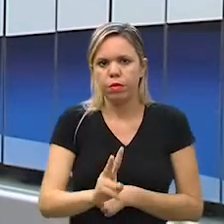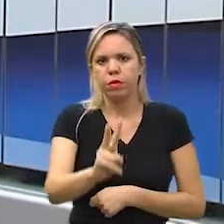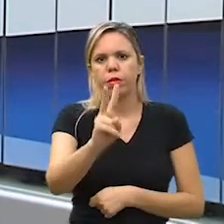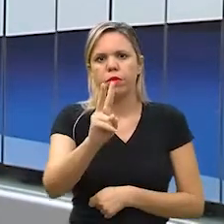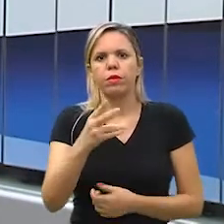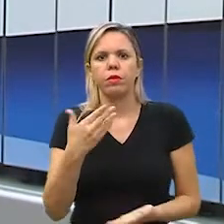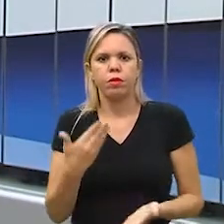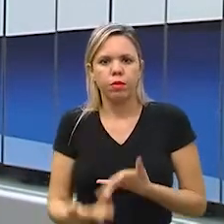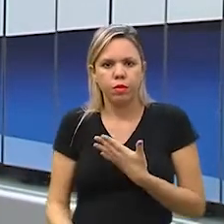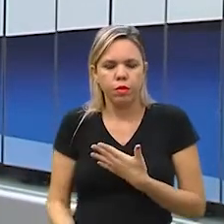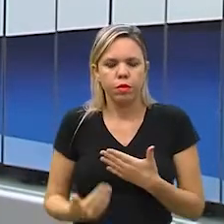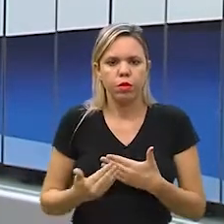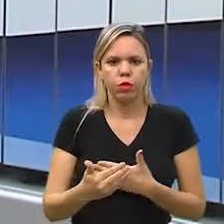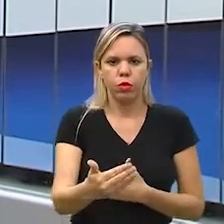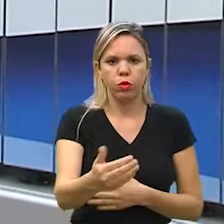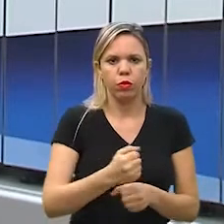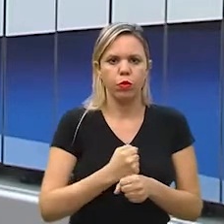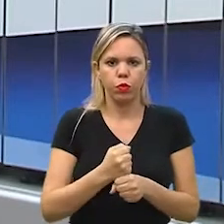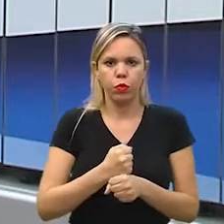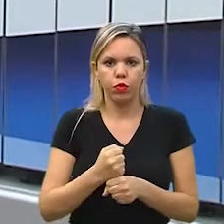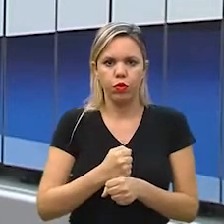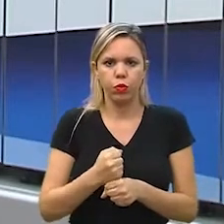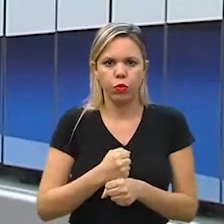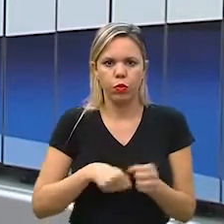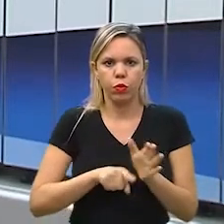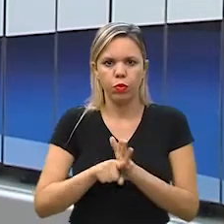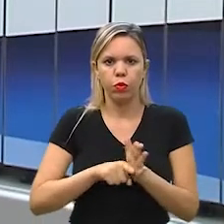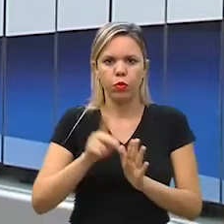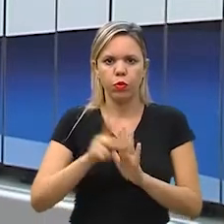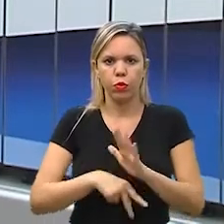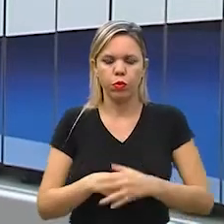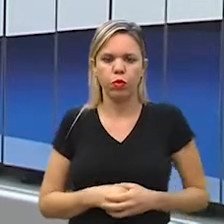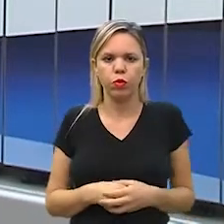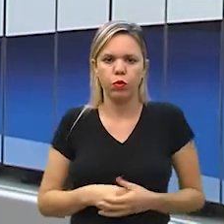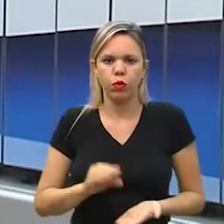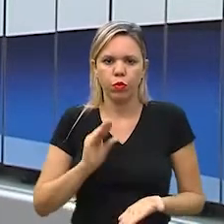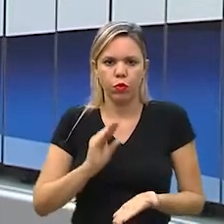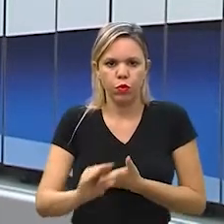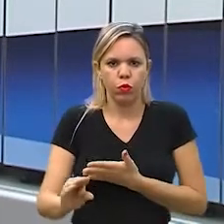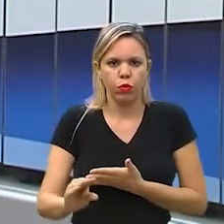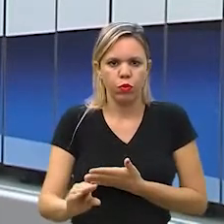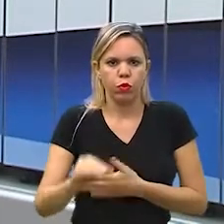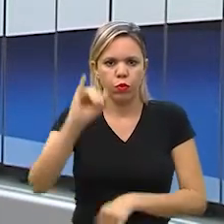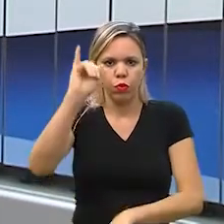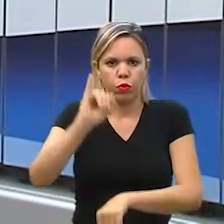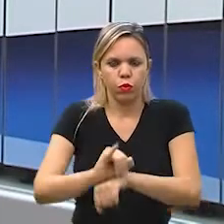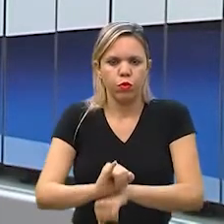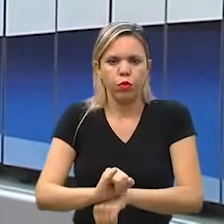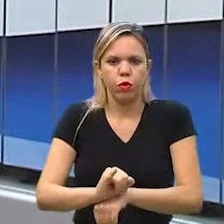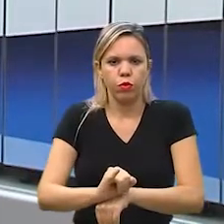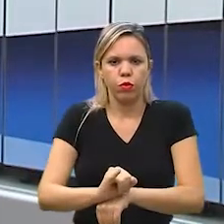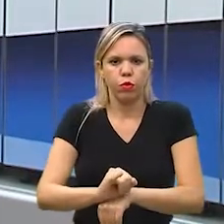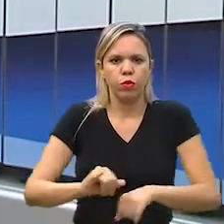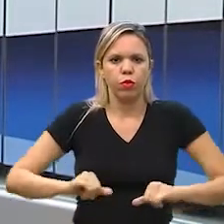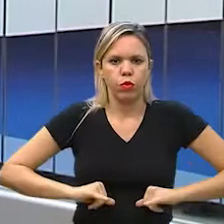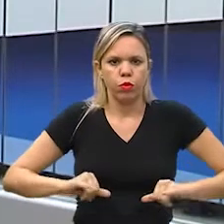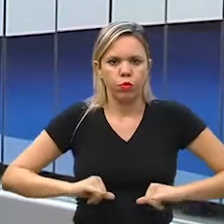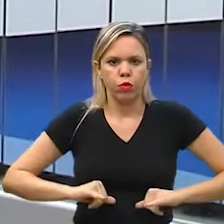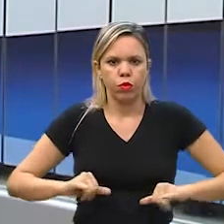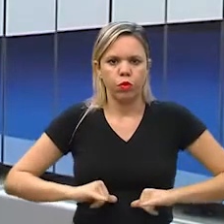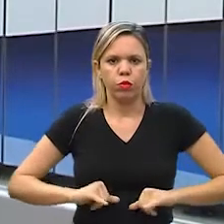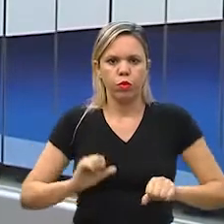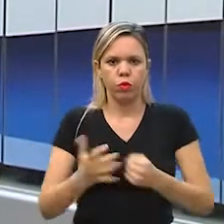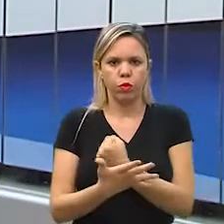perdendo posições nos próximos anos, segundo projeções do Fundo Monetário Internacional, está sofrendo muito com